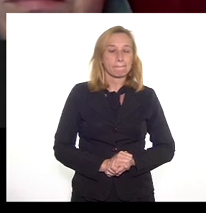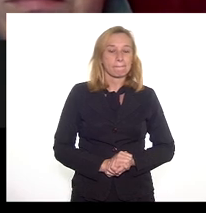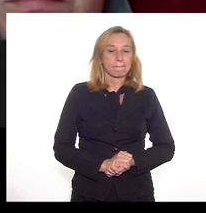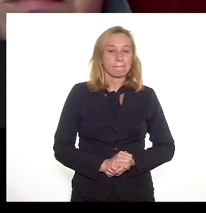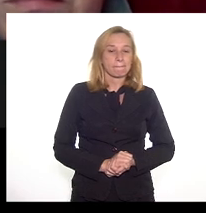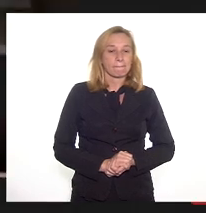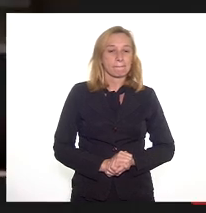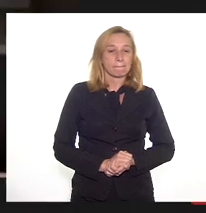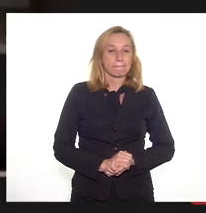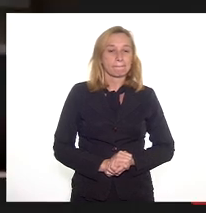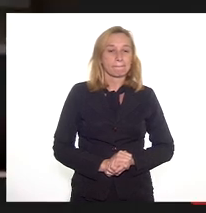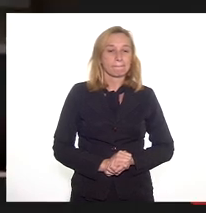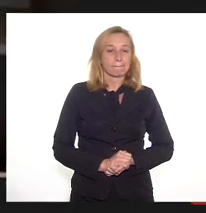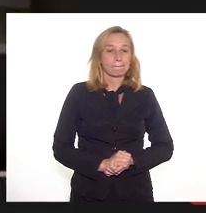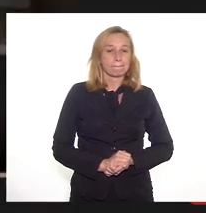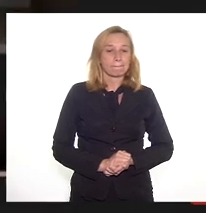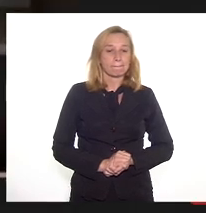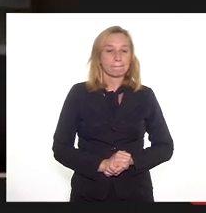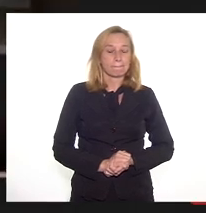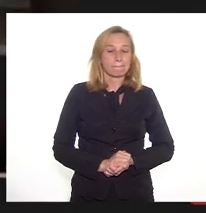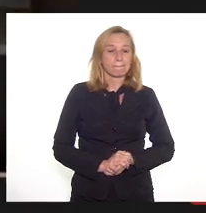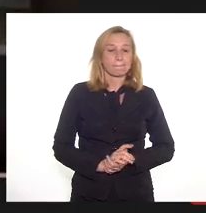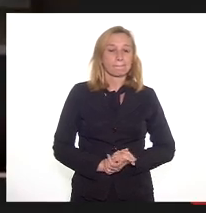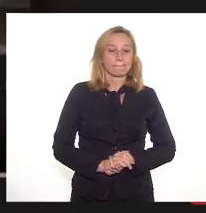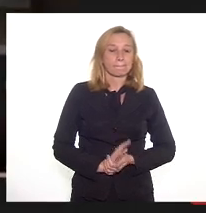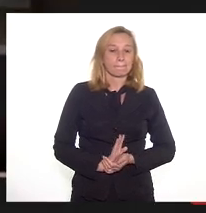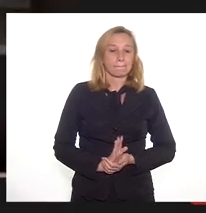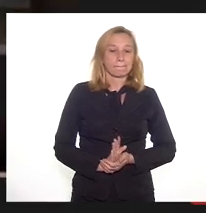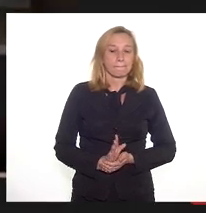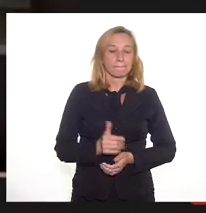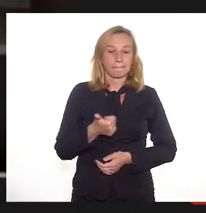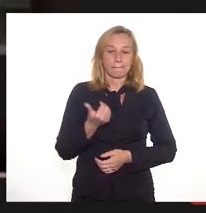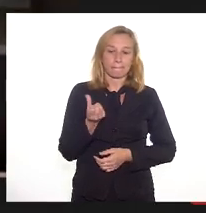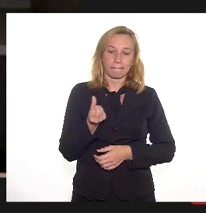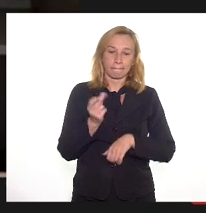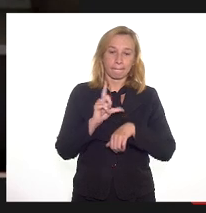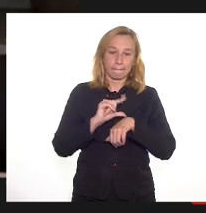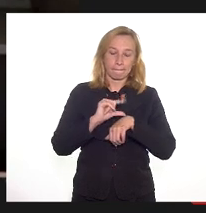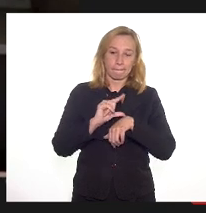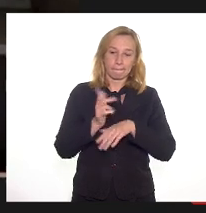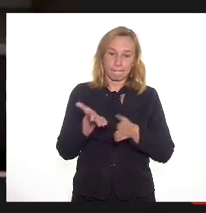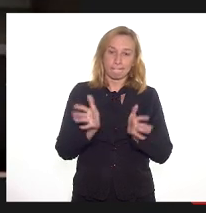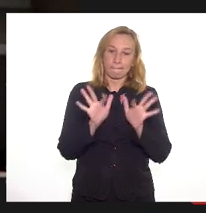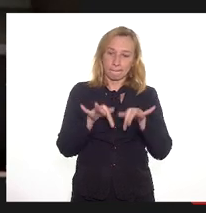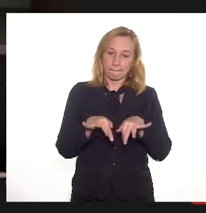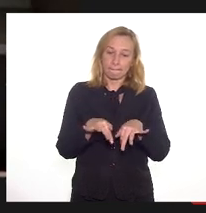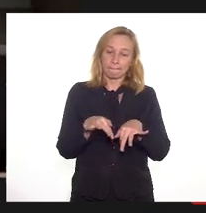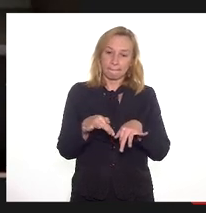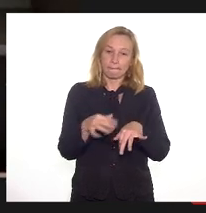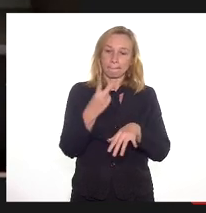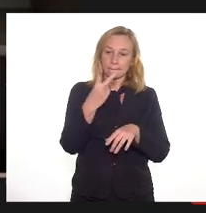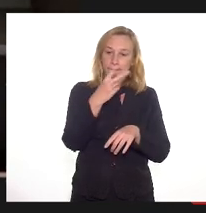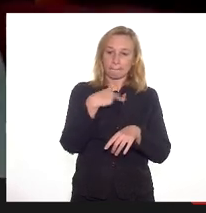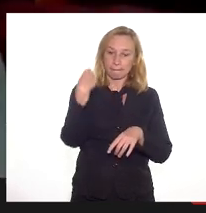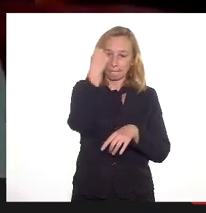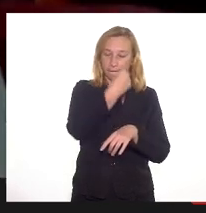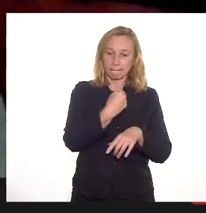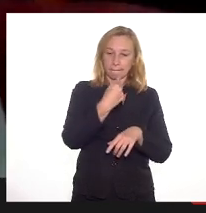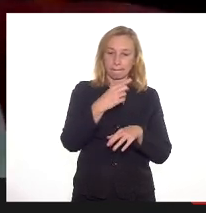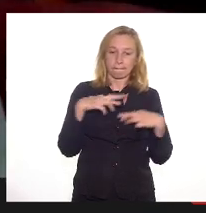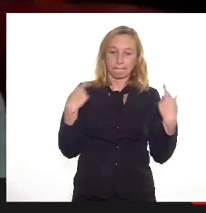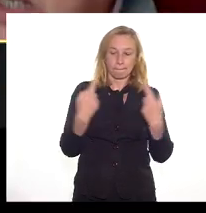Nós já estamos aqui, né, caminhando para as 16 horas, né? Então, já quase 2 horas de reunião. Deputada